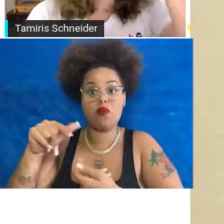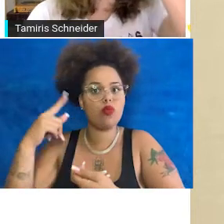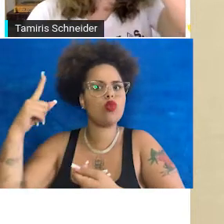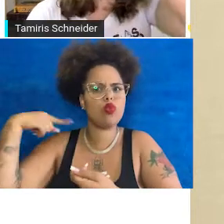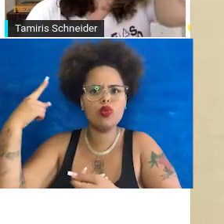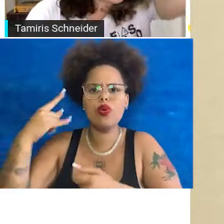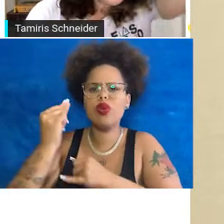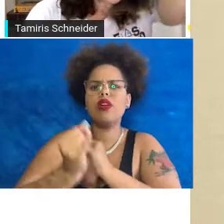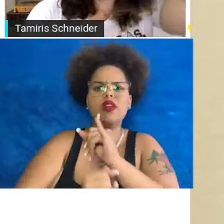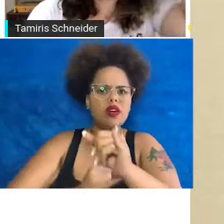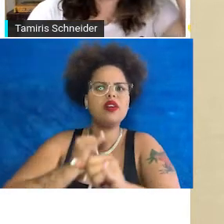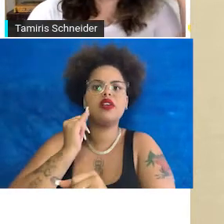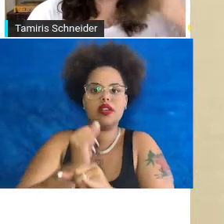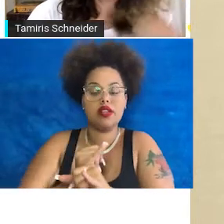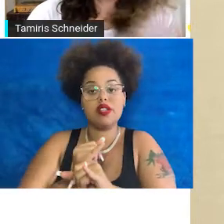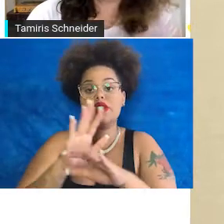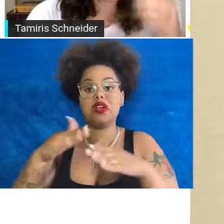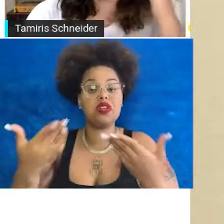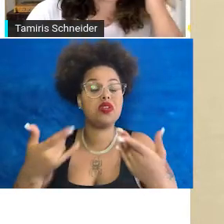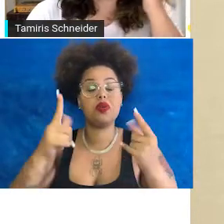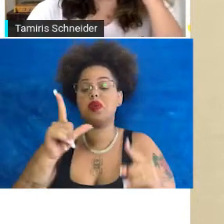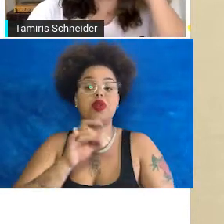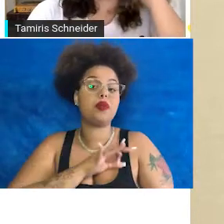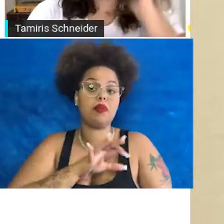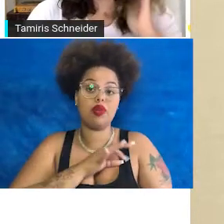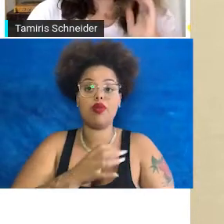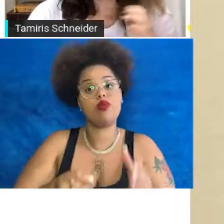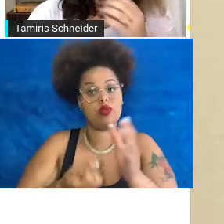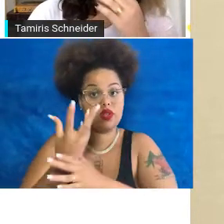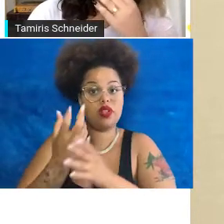de internet. Então, não tenha medo de criar.